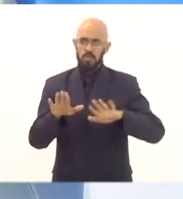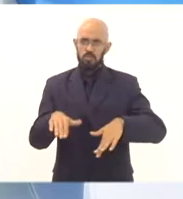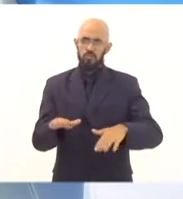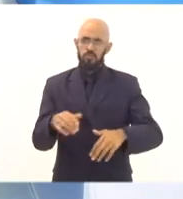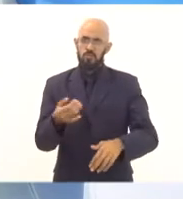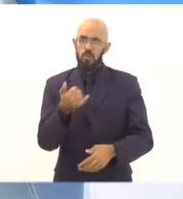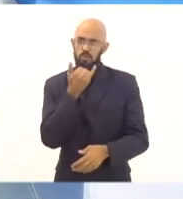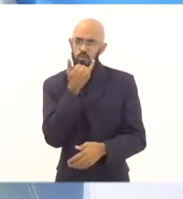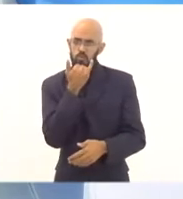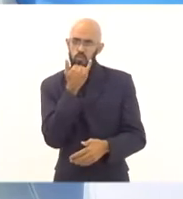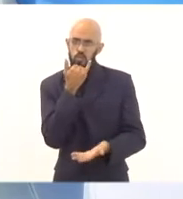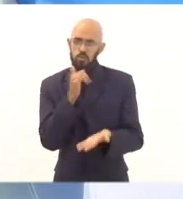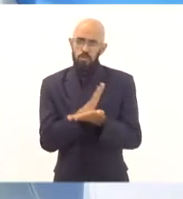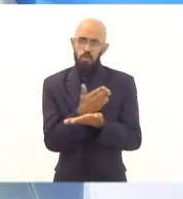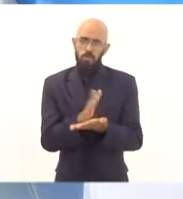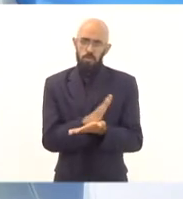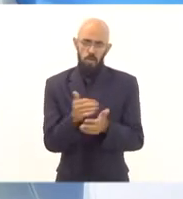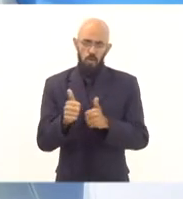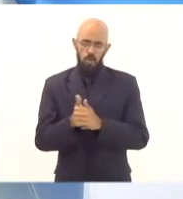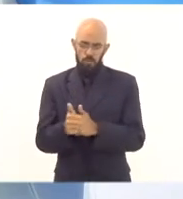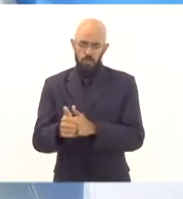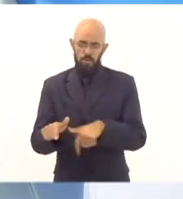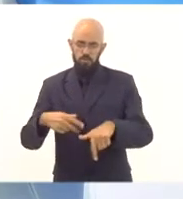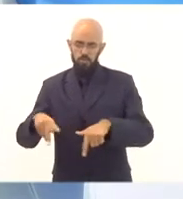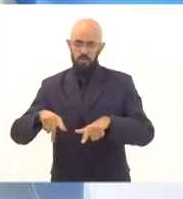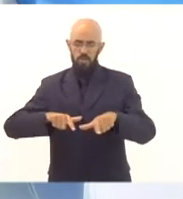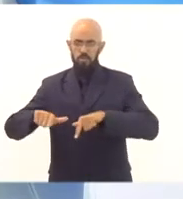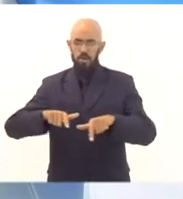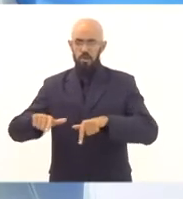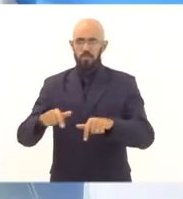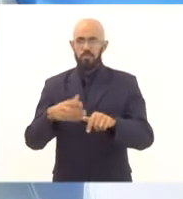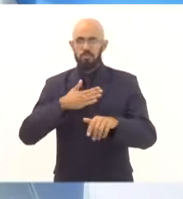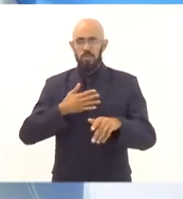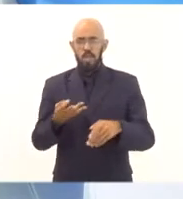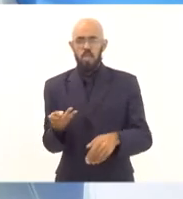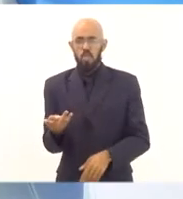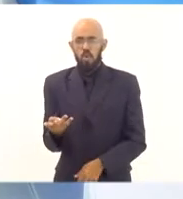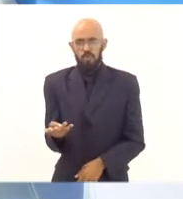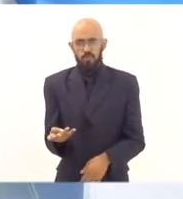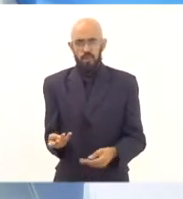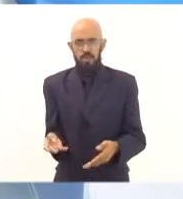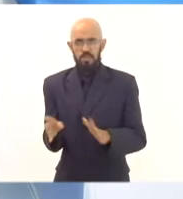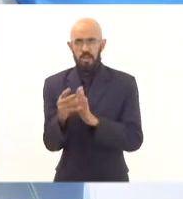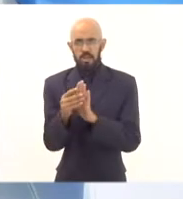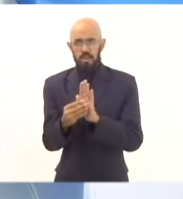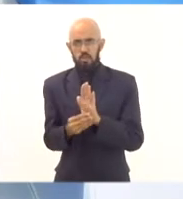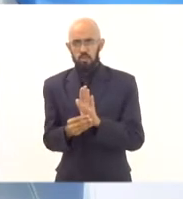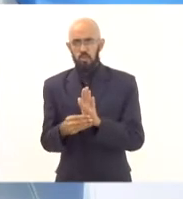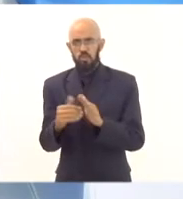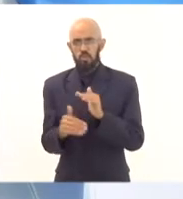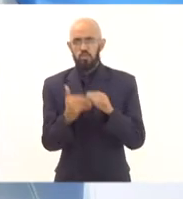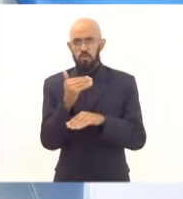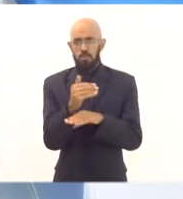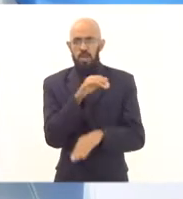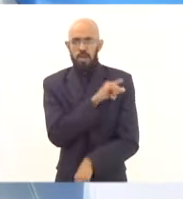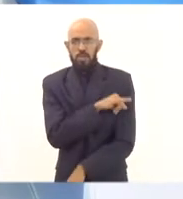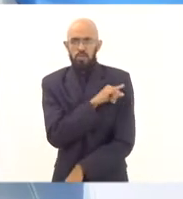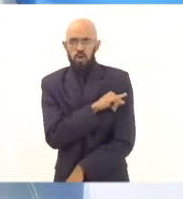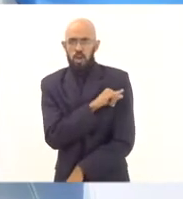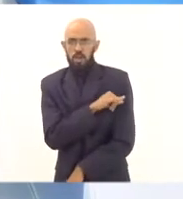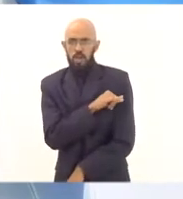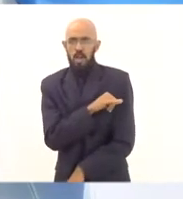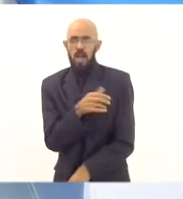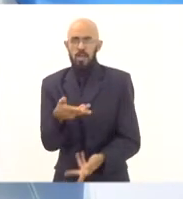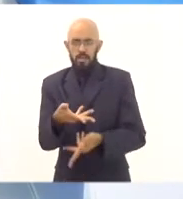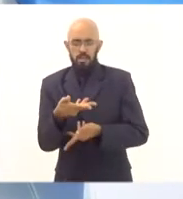área desculpe incomodar mas acompanho seu trabalho preciso de uma ajudinha novo e Se cadastrou no super RJ foi a atendente disse